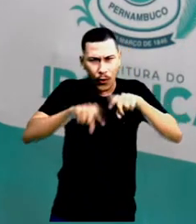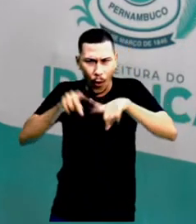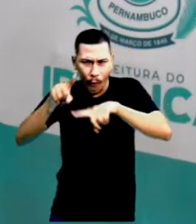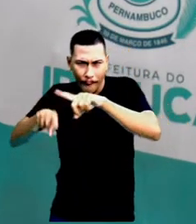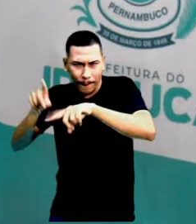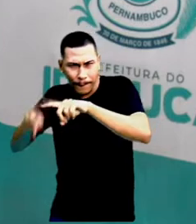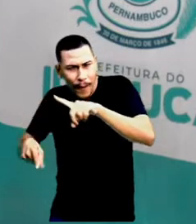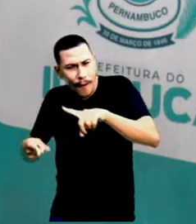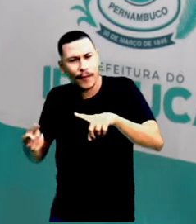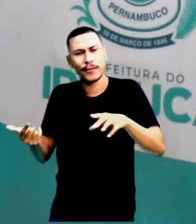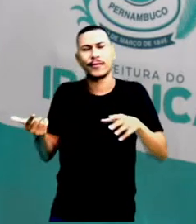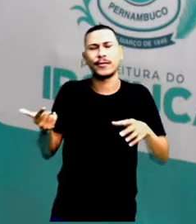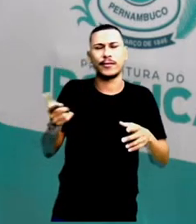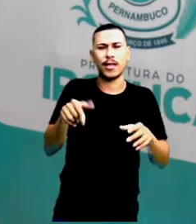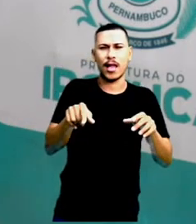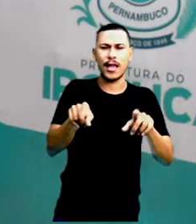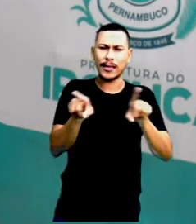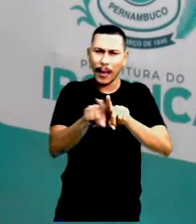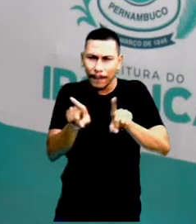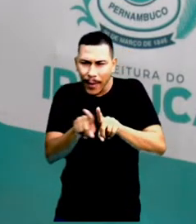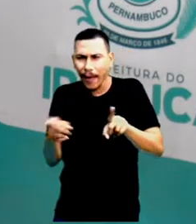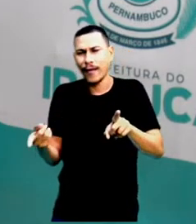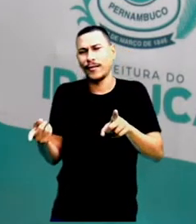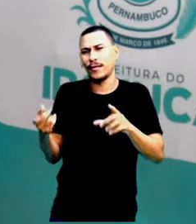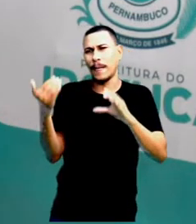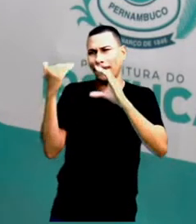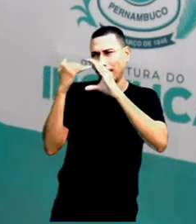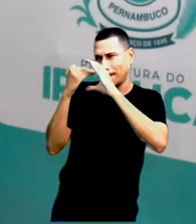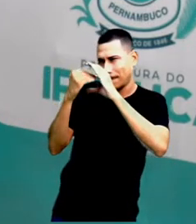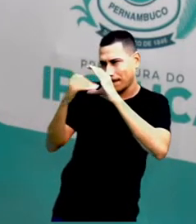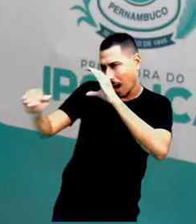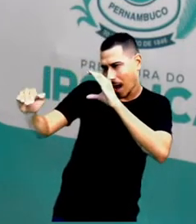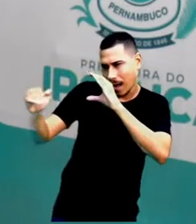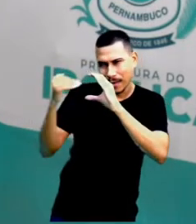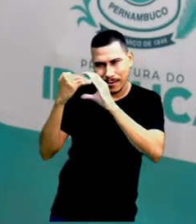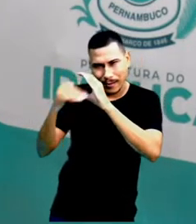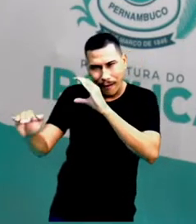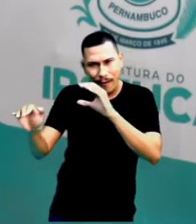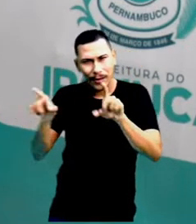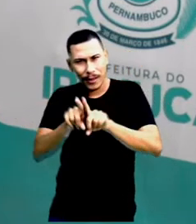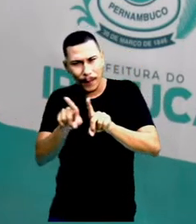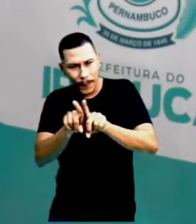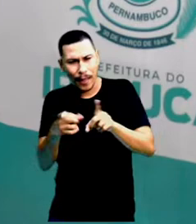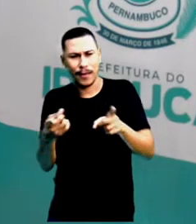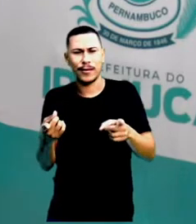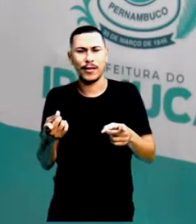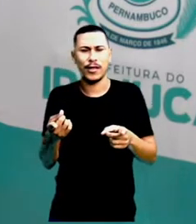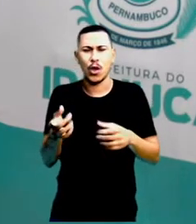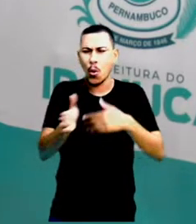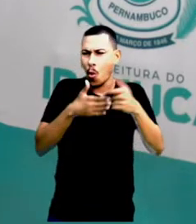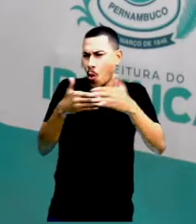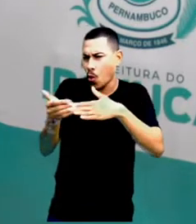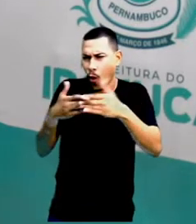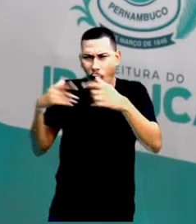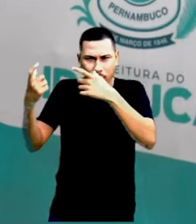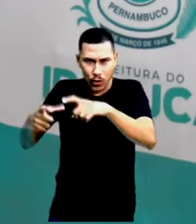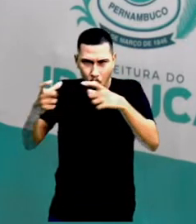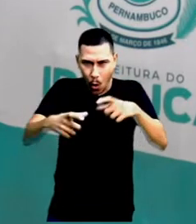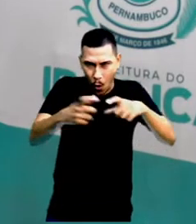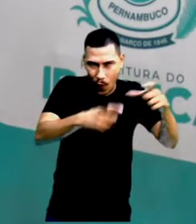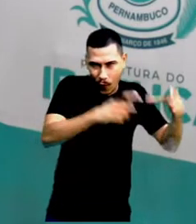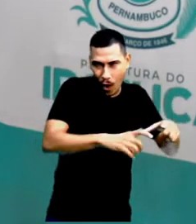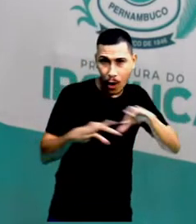mercadorias colocar os carrinhos é enviar para veio ou transportadora por qualquer lugar